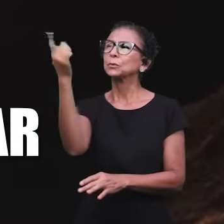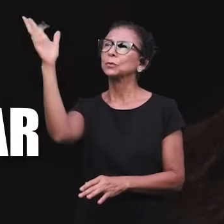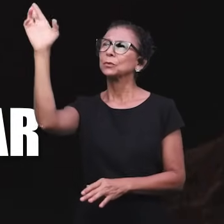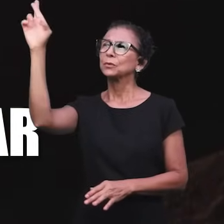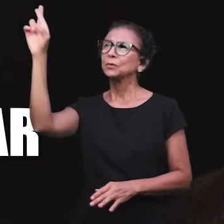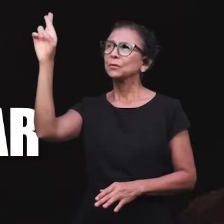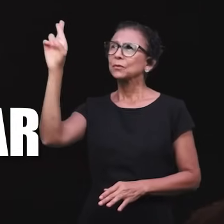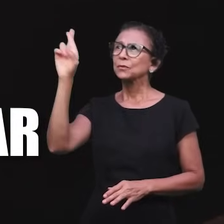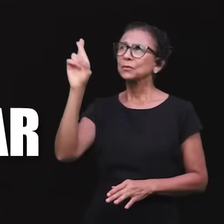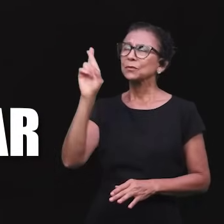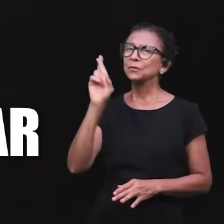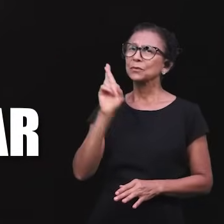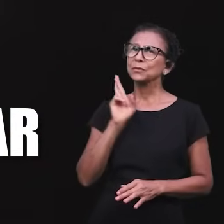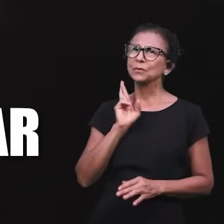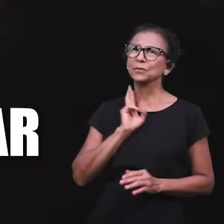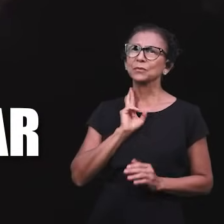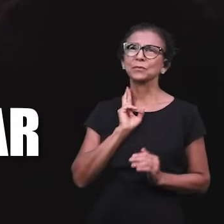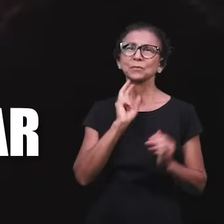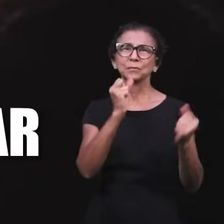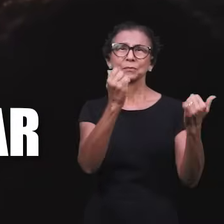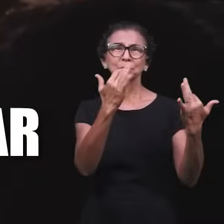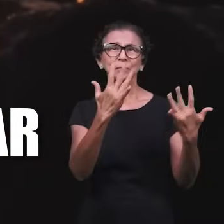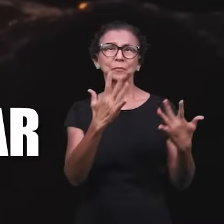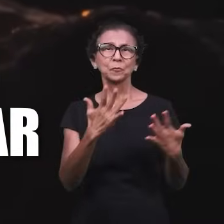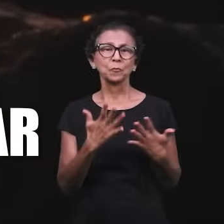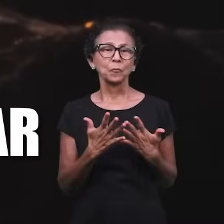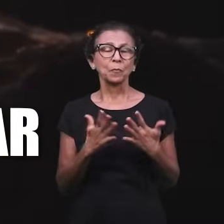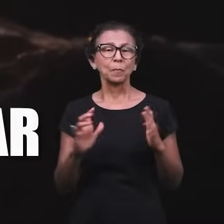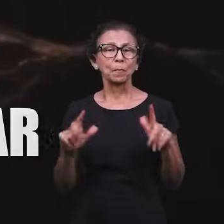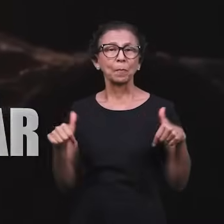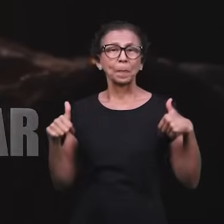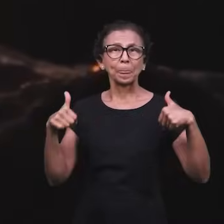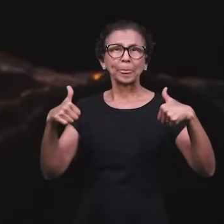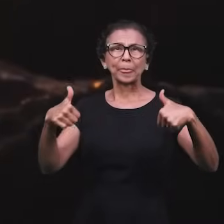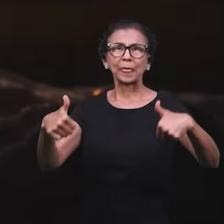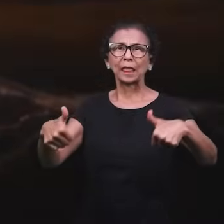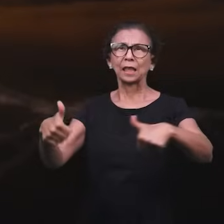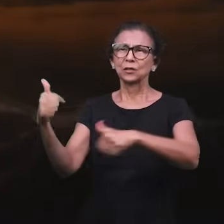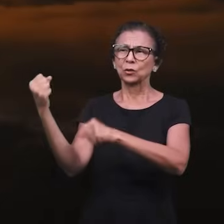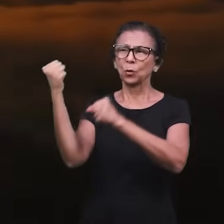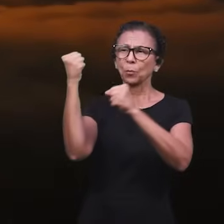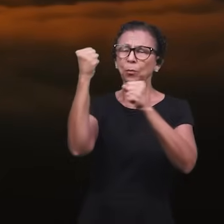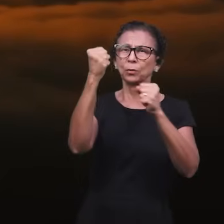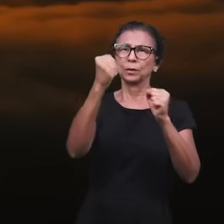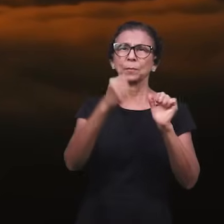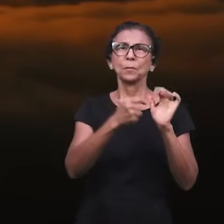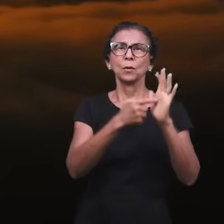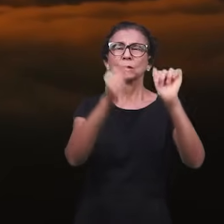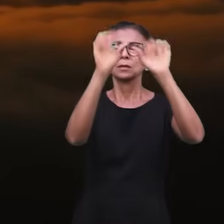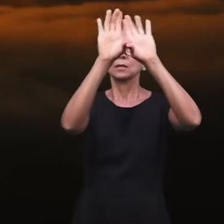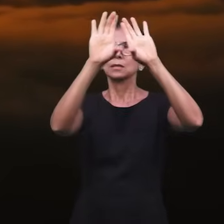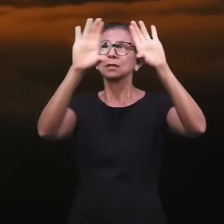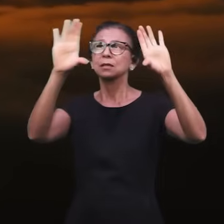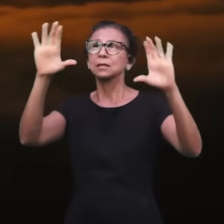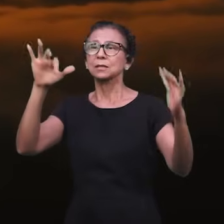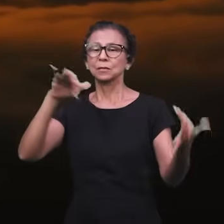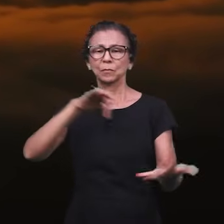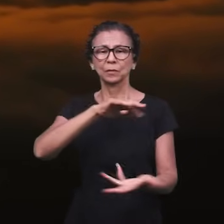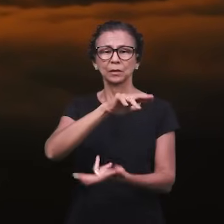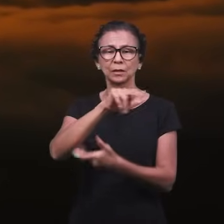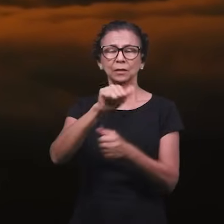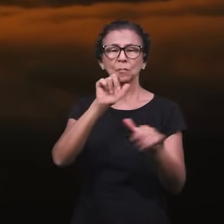que brilha em todo o céu, na terra e mar, e continua